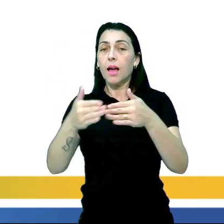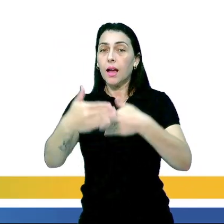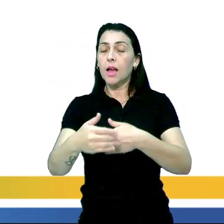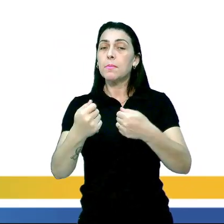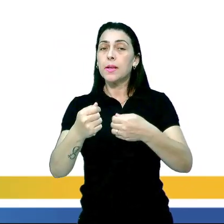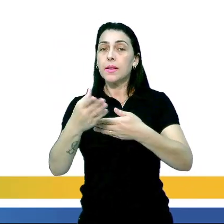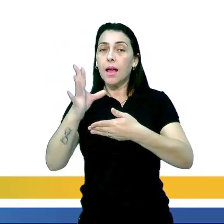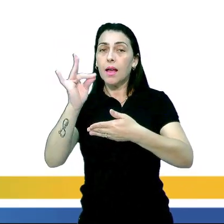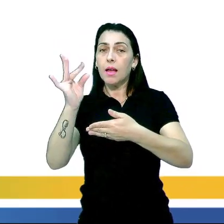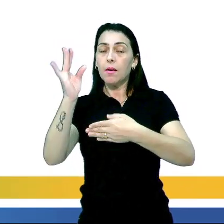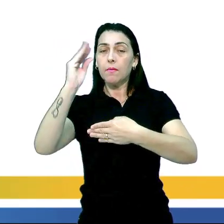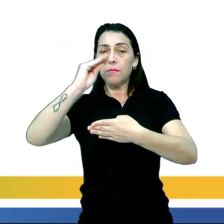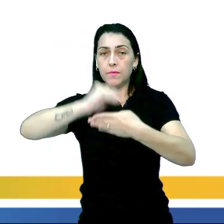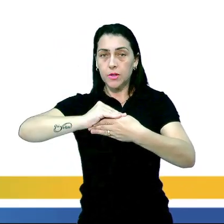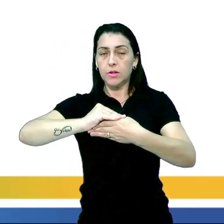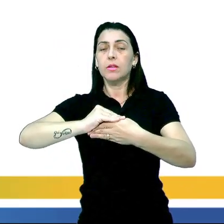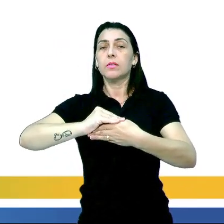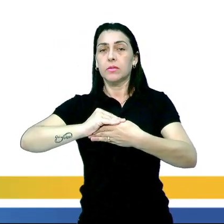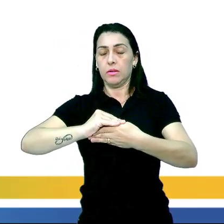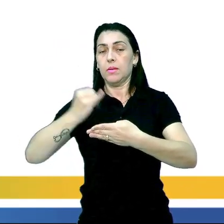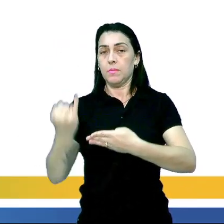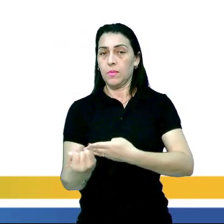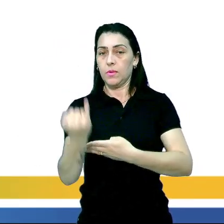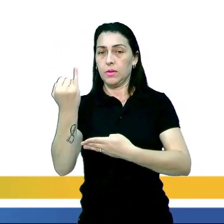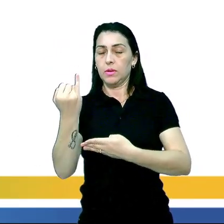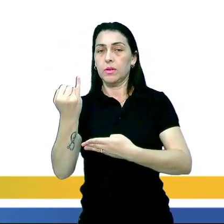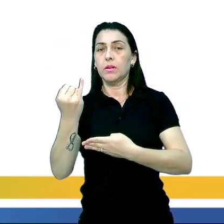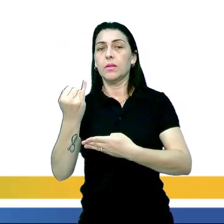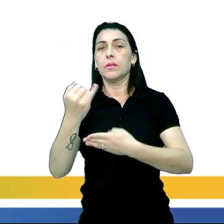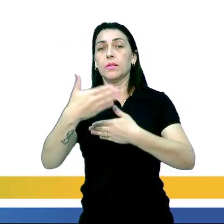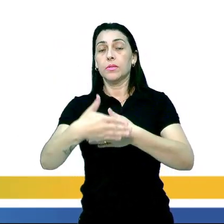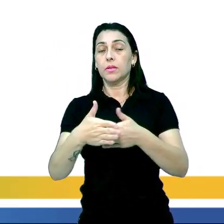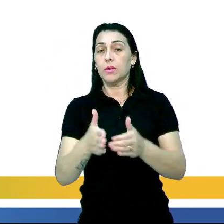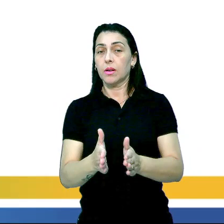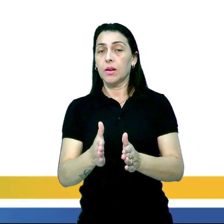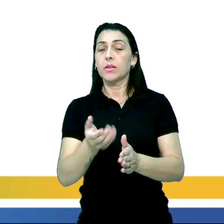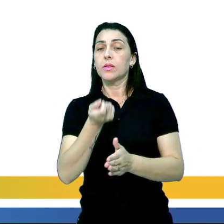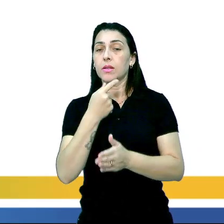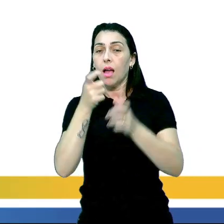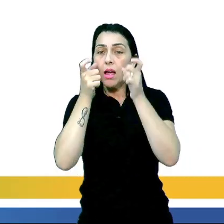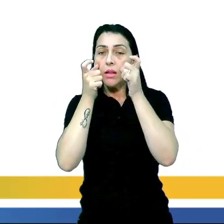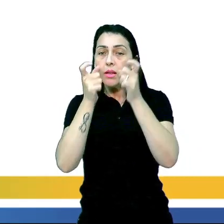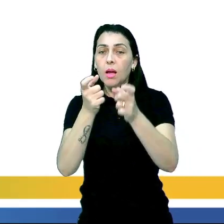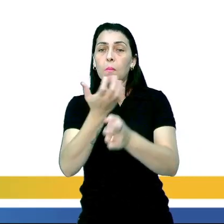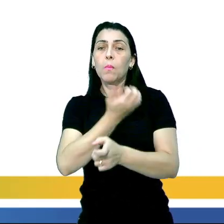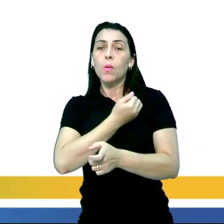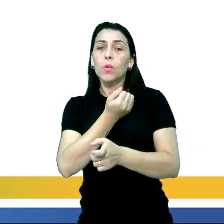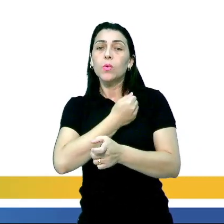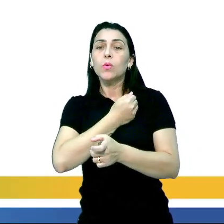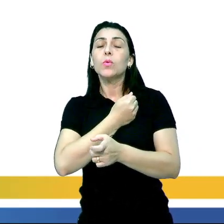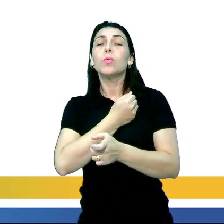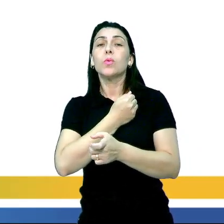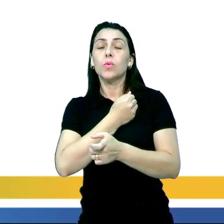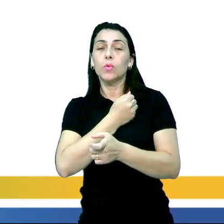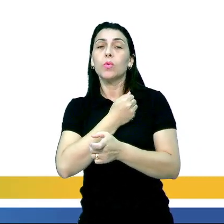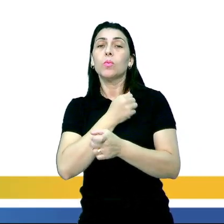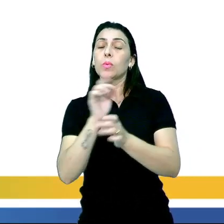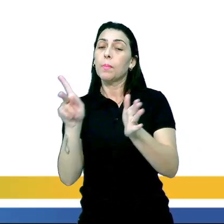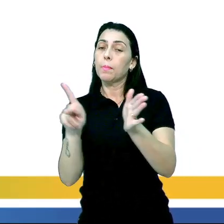estar lacrada. Outro ponto importantíssimo, a embalagem lacrada. Atenção para o número de registros